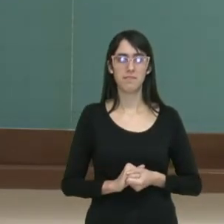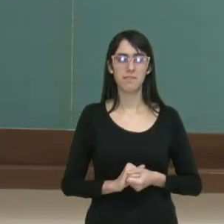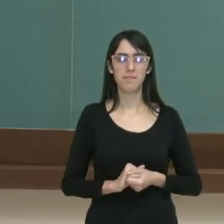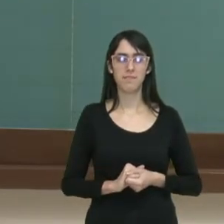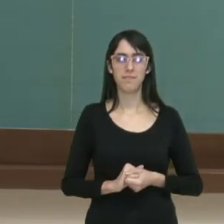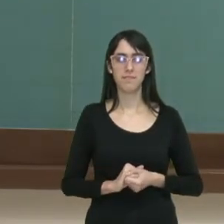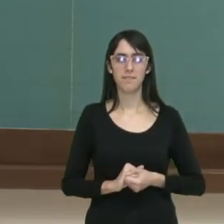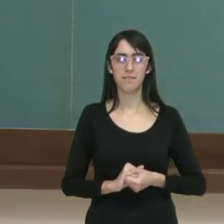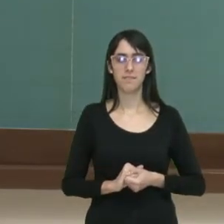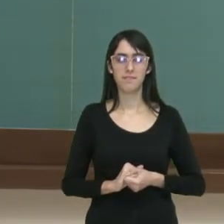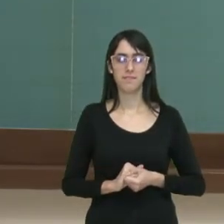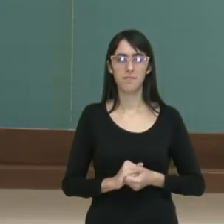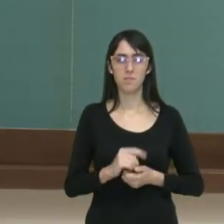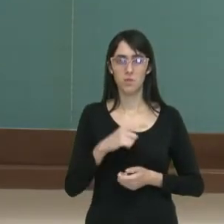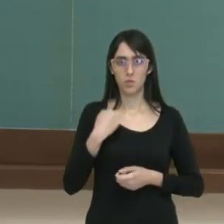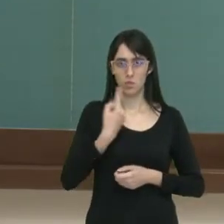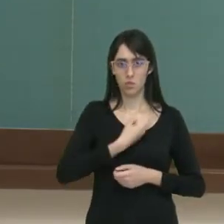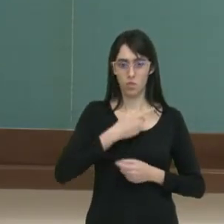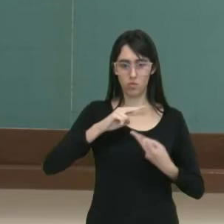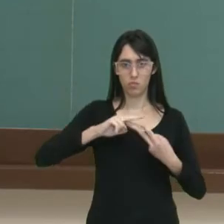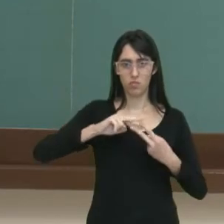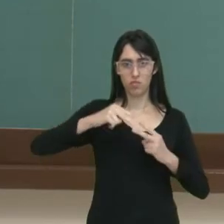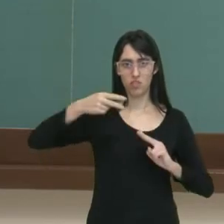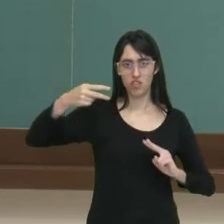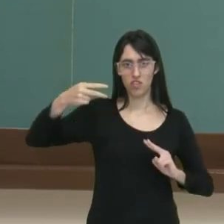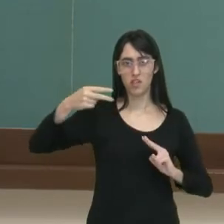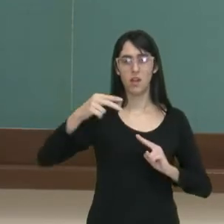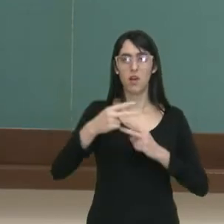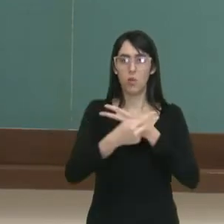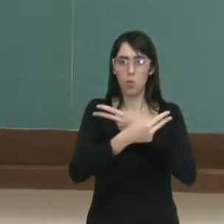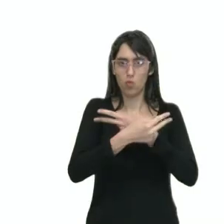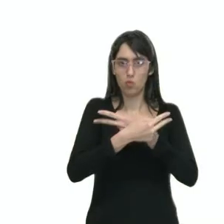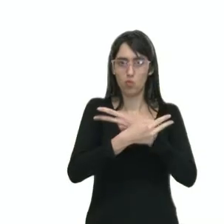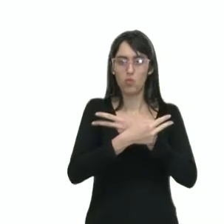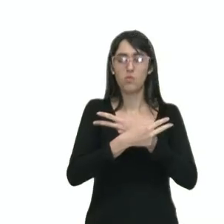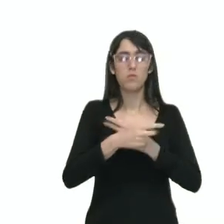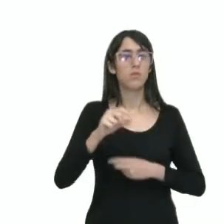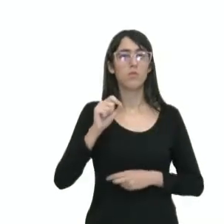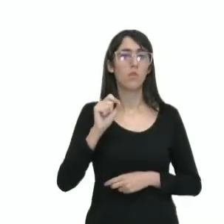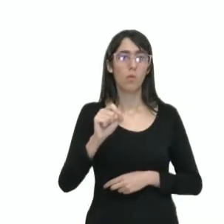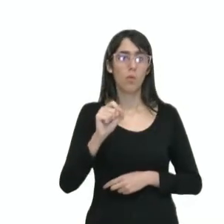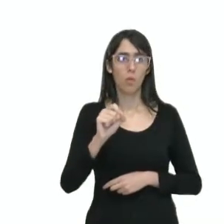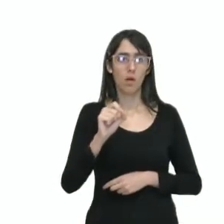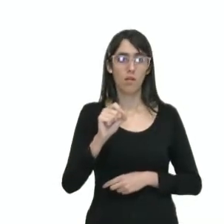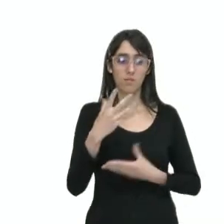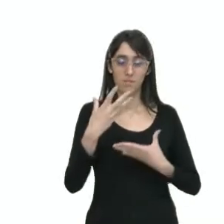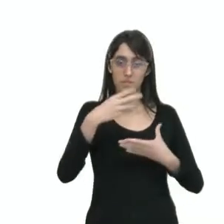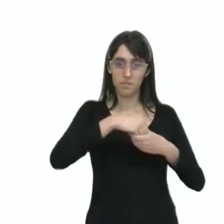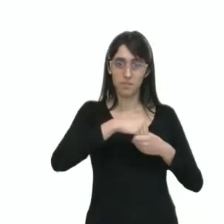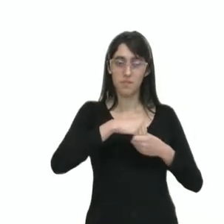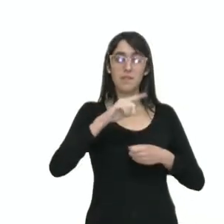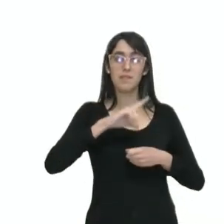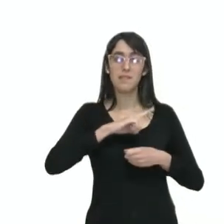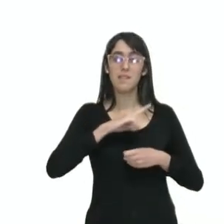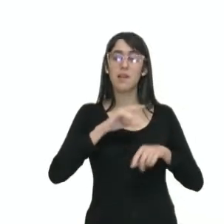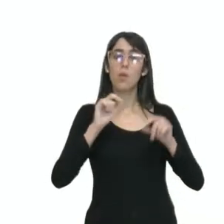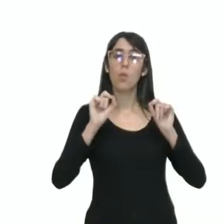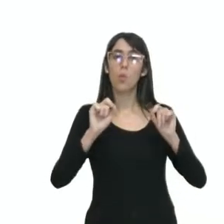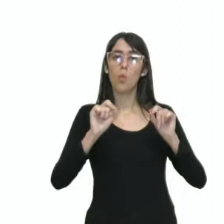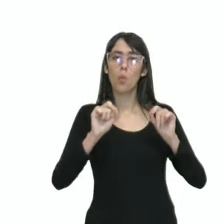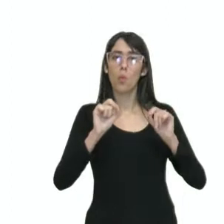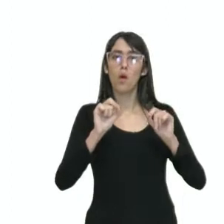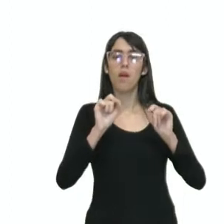O nosso material genético, que são os cromossomos, é portador das informações